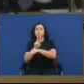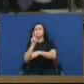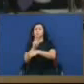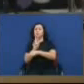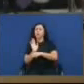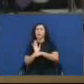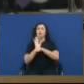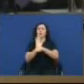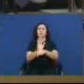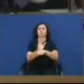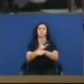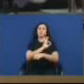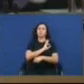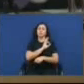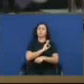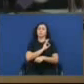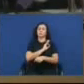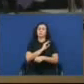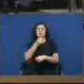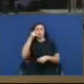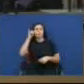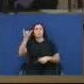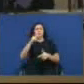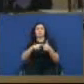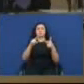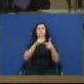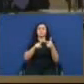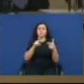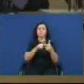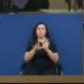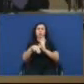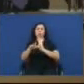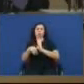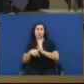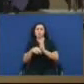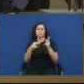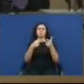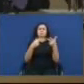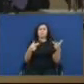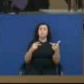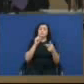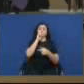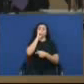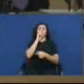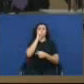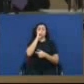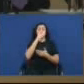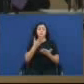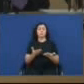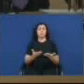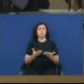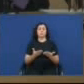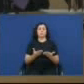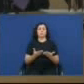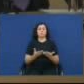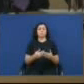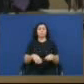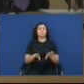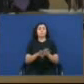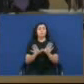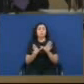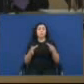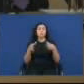poder ajudar a coibir atitudes ali de assalto, de arrombamento e até